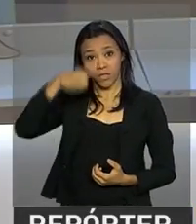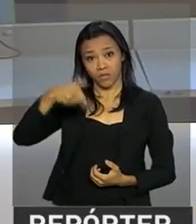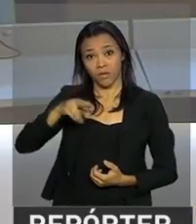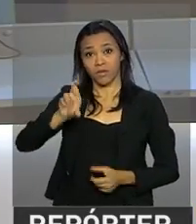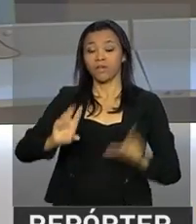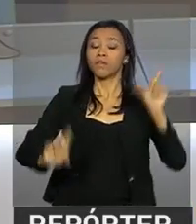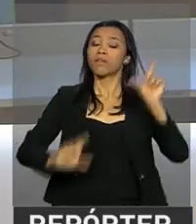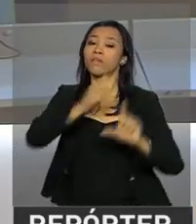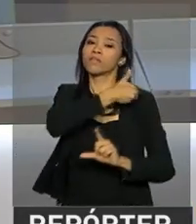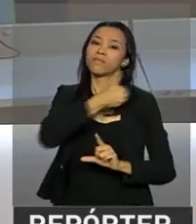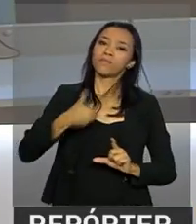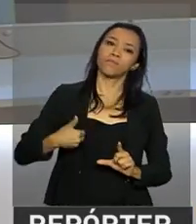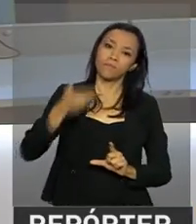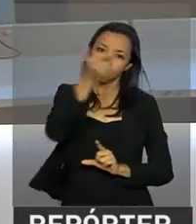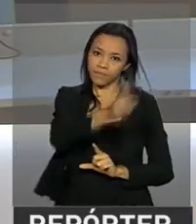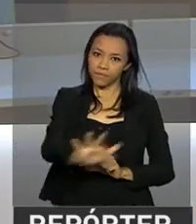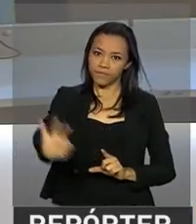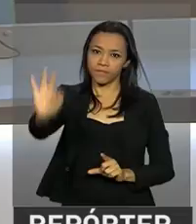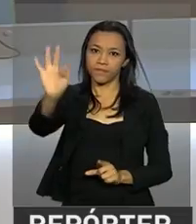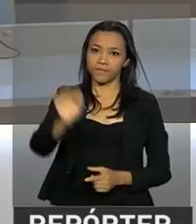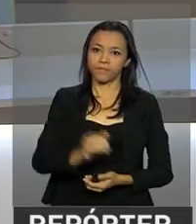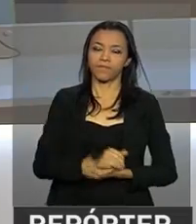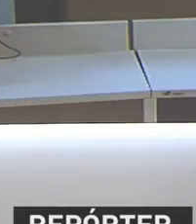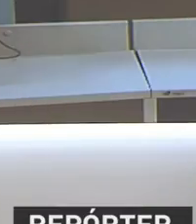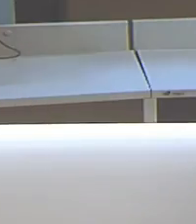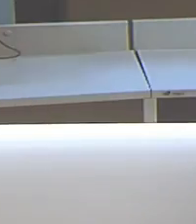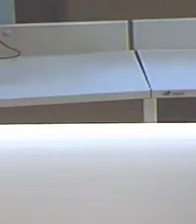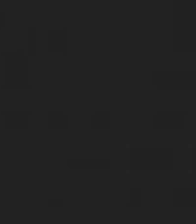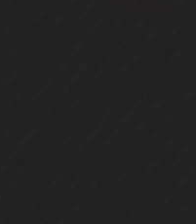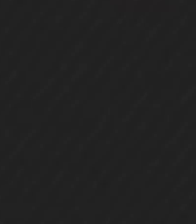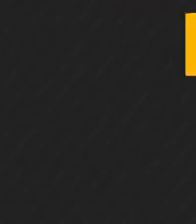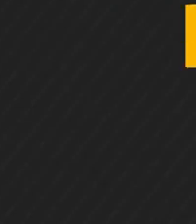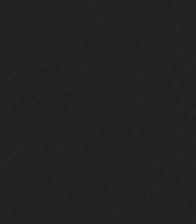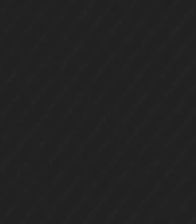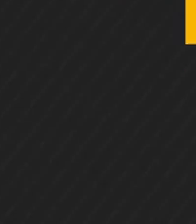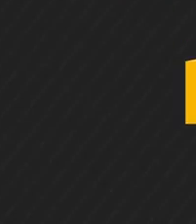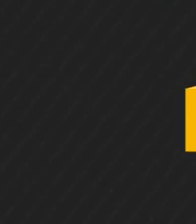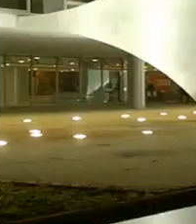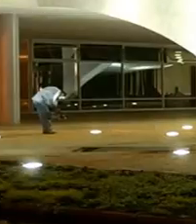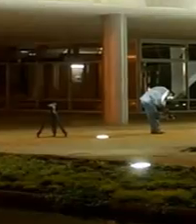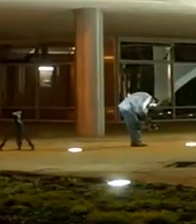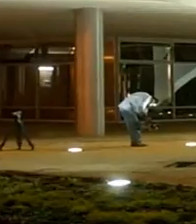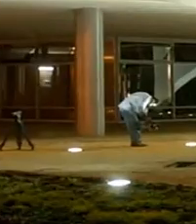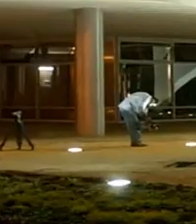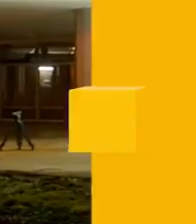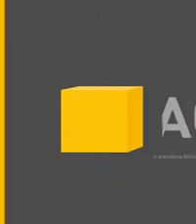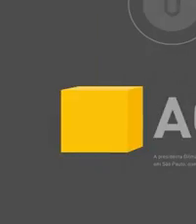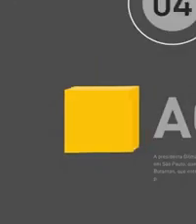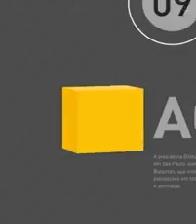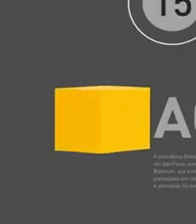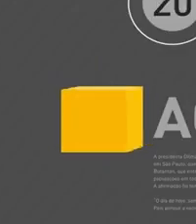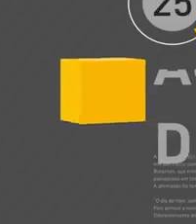aqui na NBR, a TV do Governo Federal.